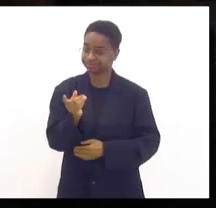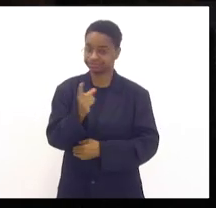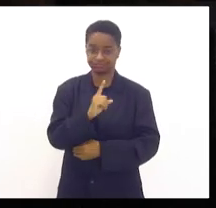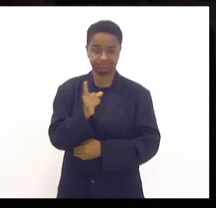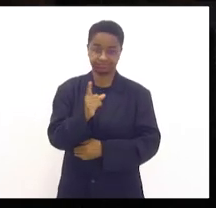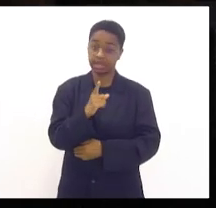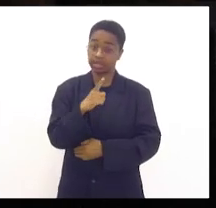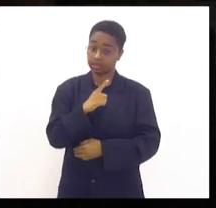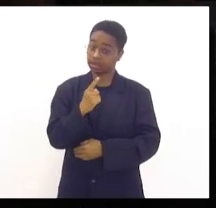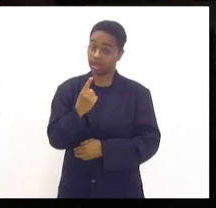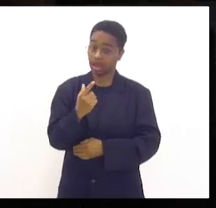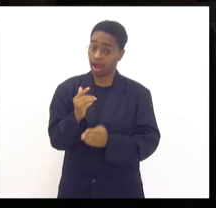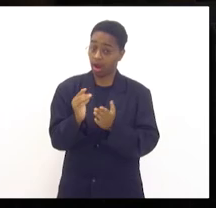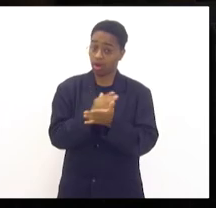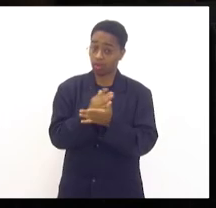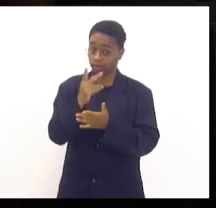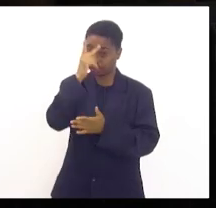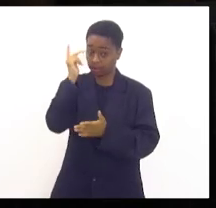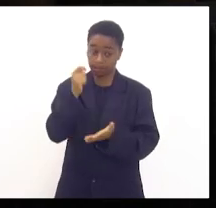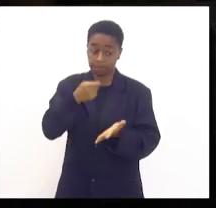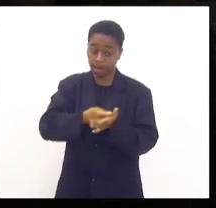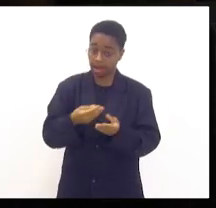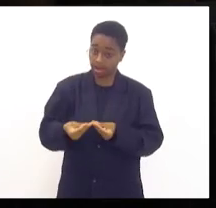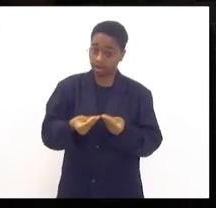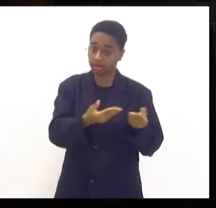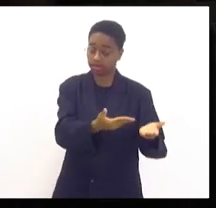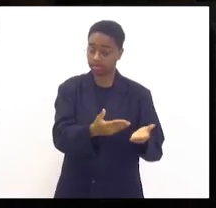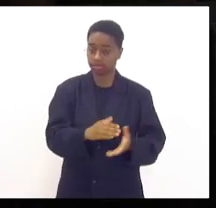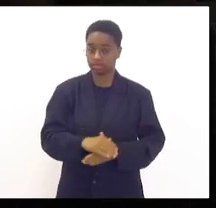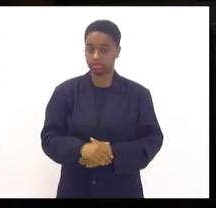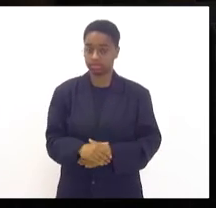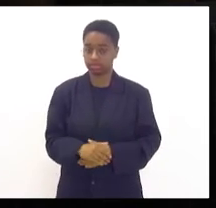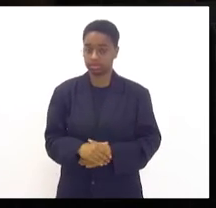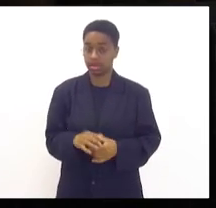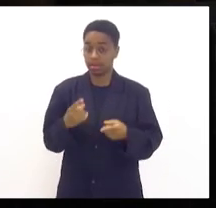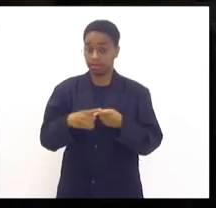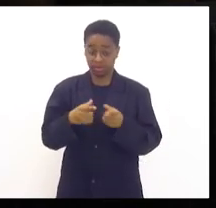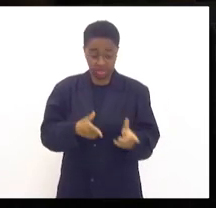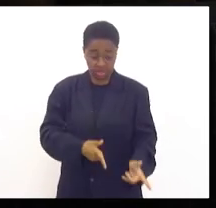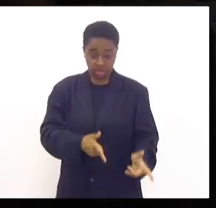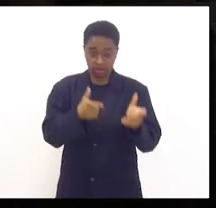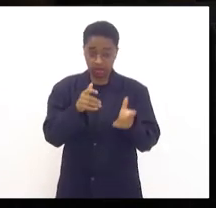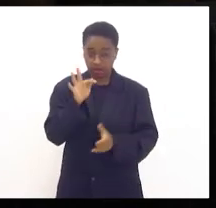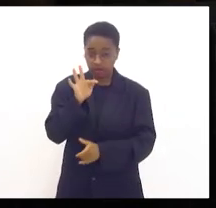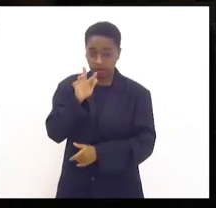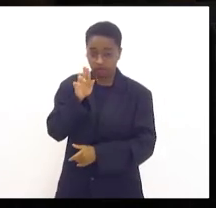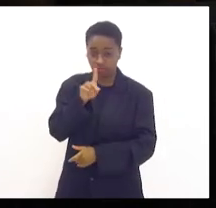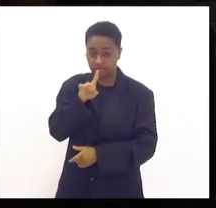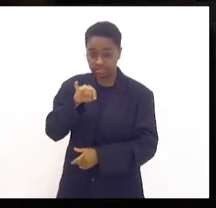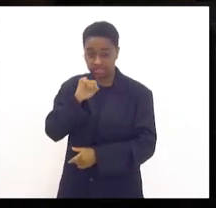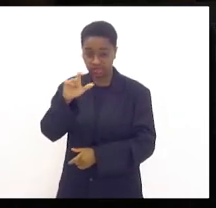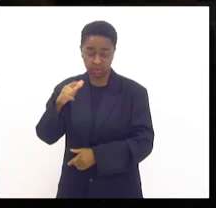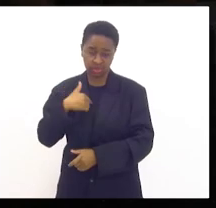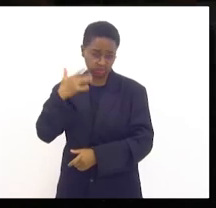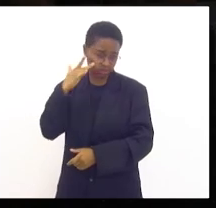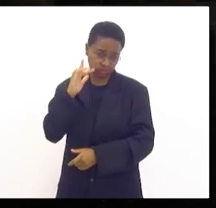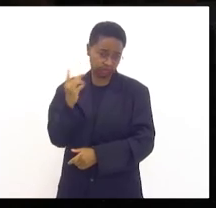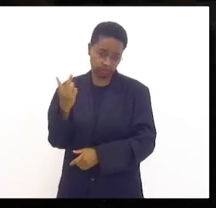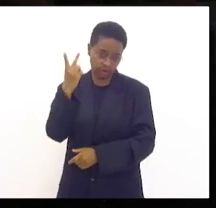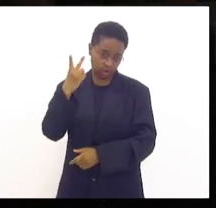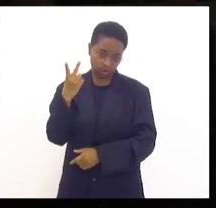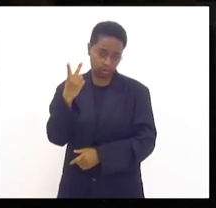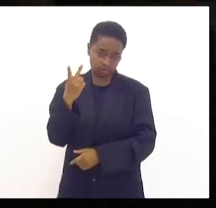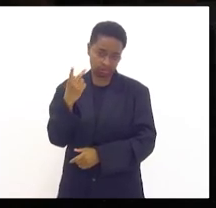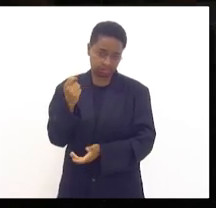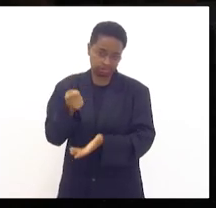que financia esse armamento. Porque um fuzil, eu não conheço o preço de mercado,